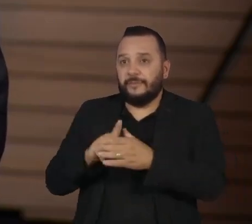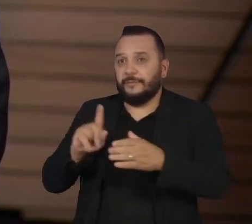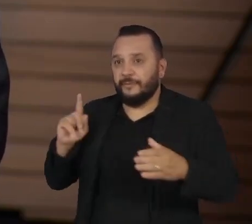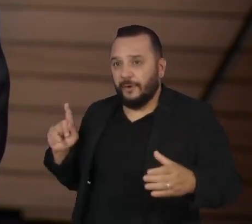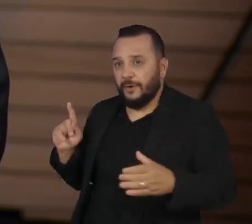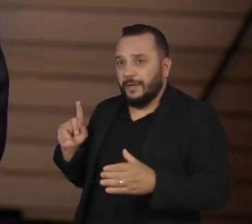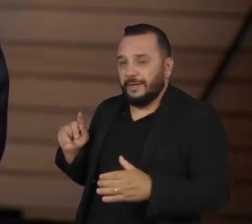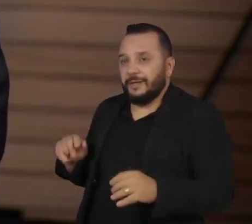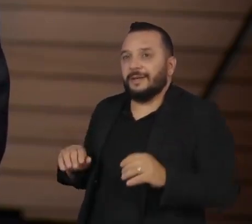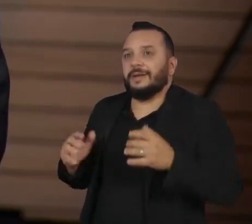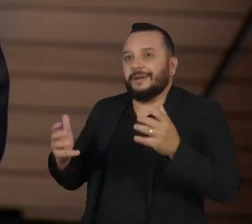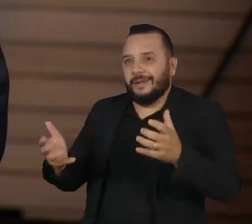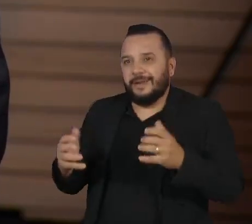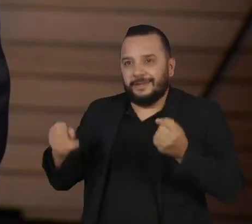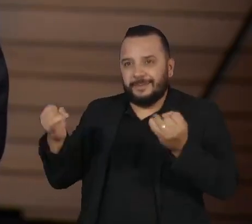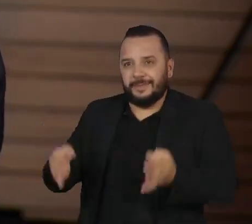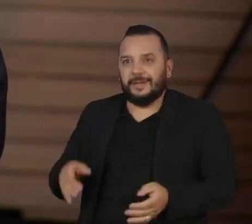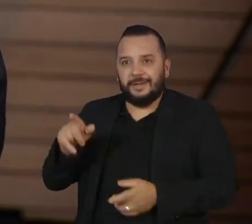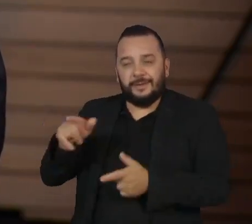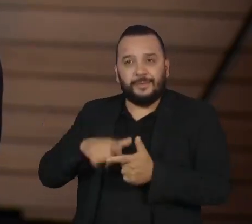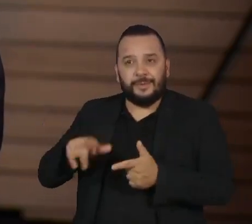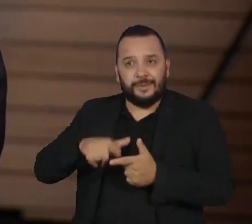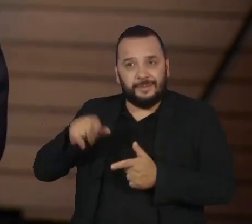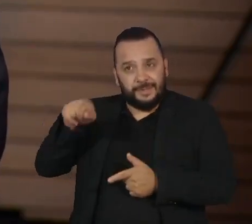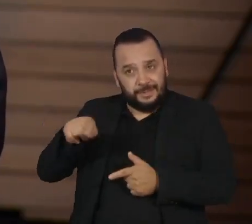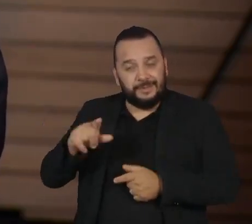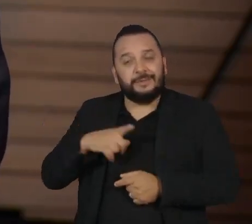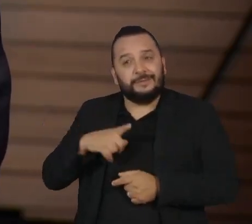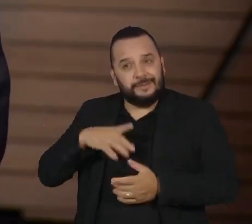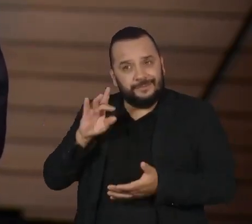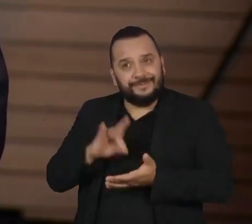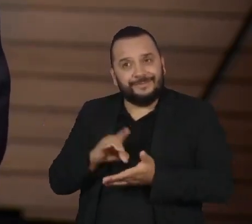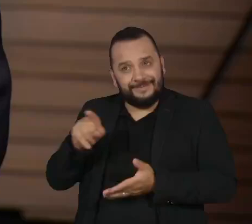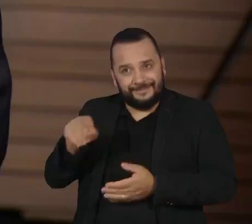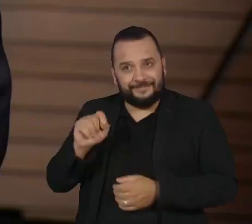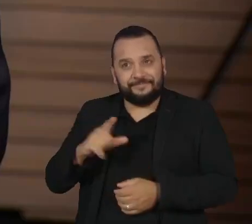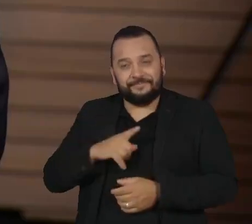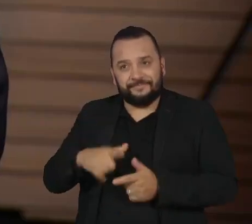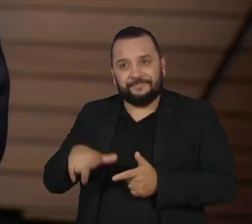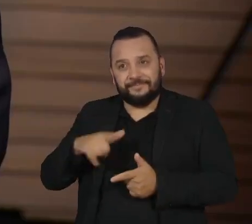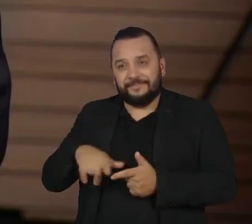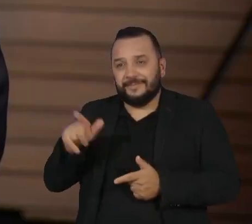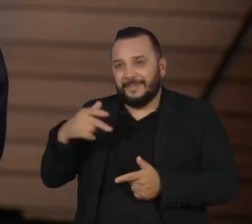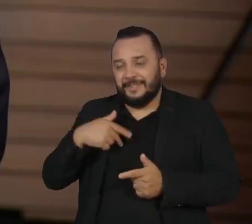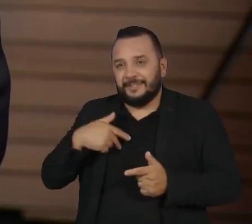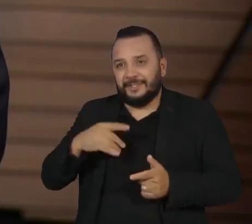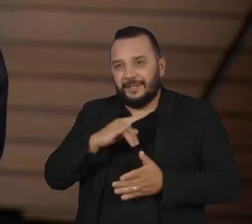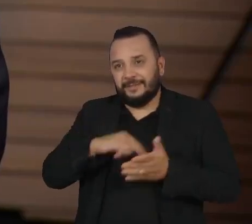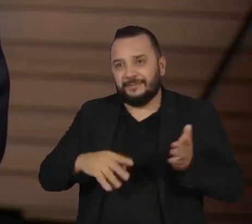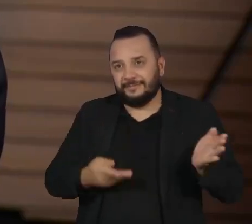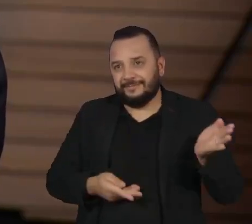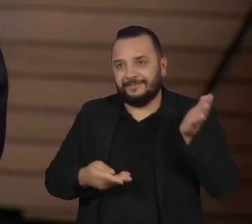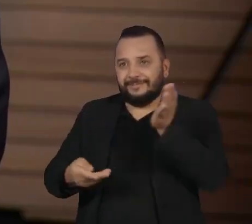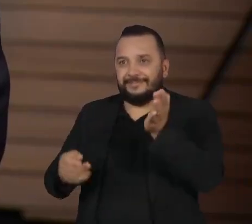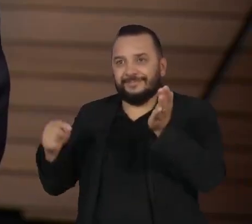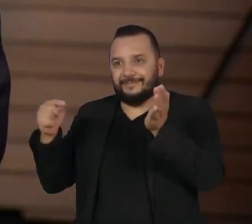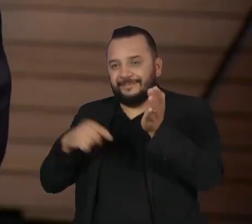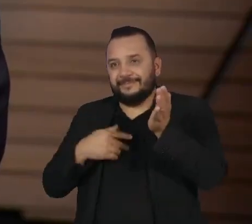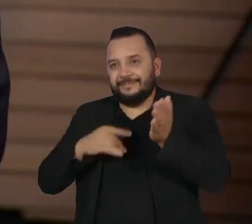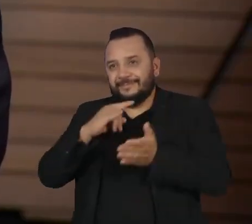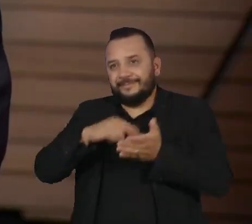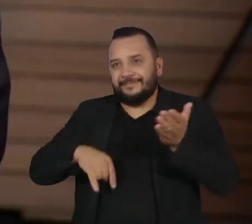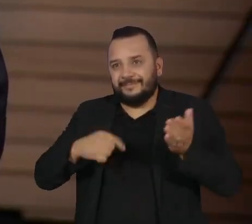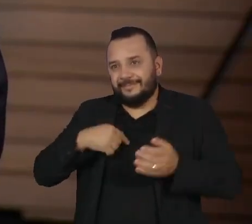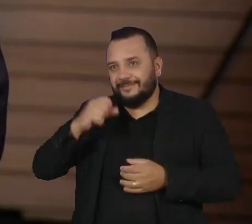querer arguir que há um problema aí, e de fato há, né? Não é possível um candidato na última hora lançar a mão de um expediente vil, né? De